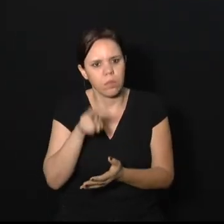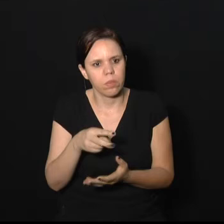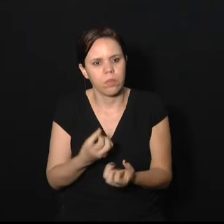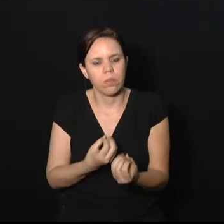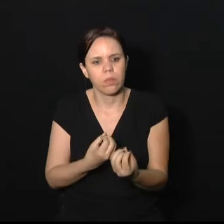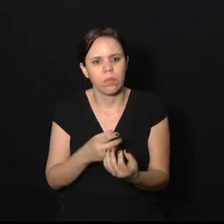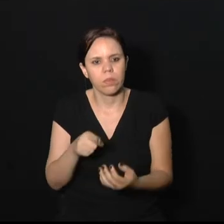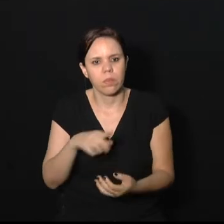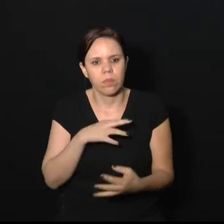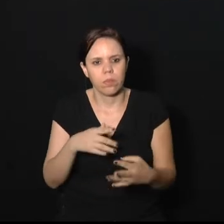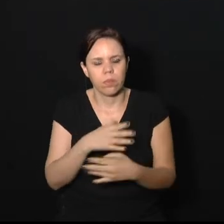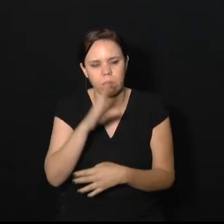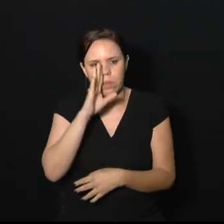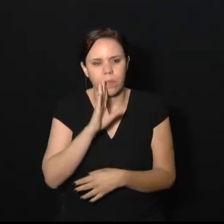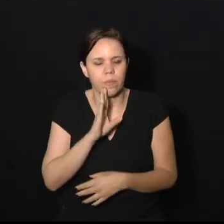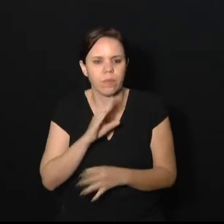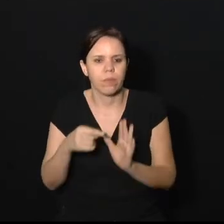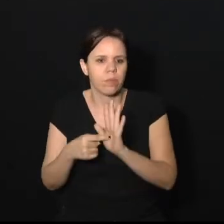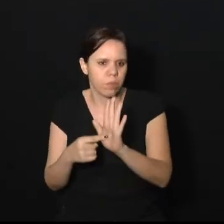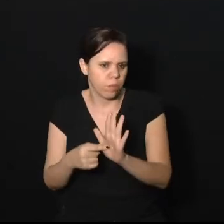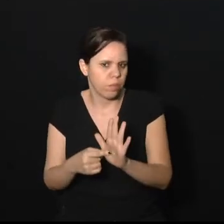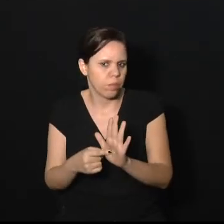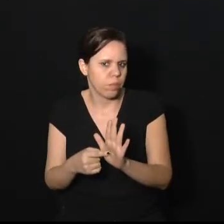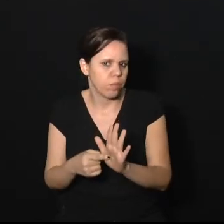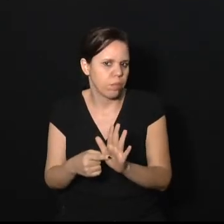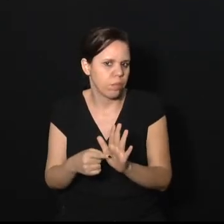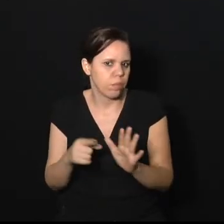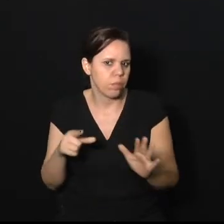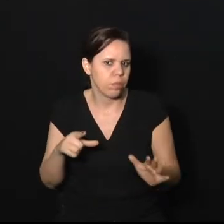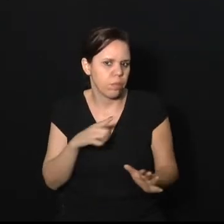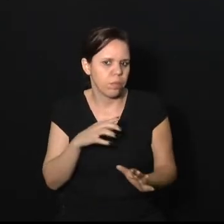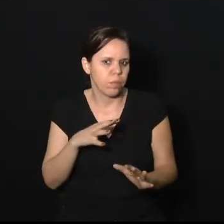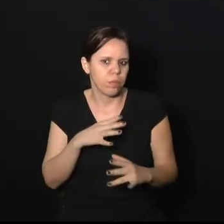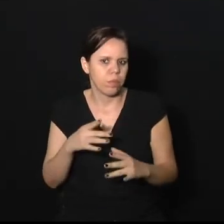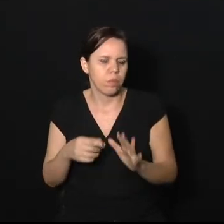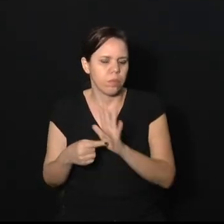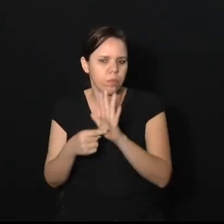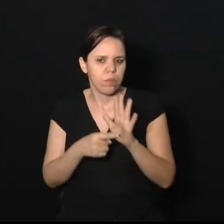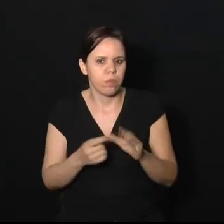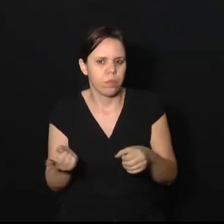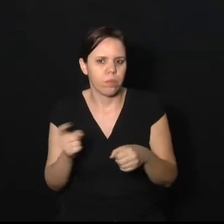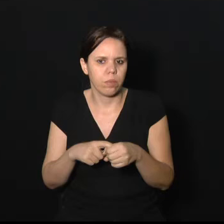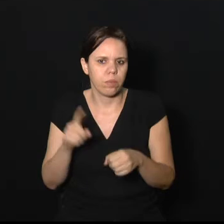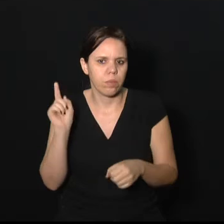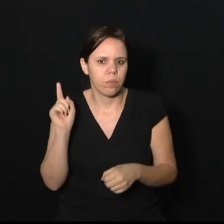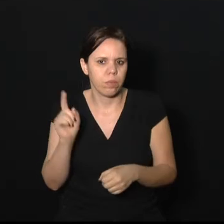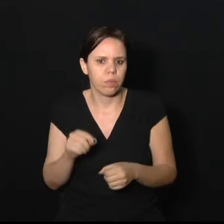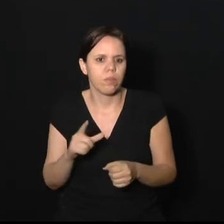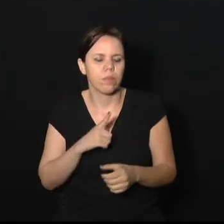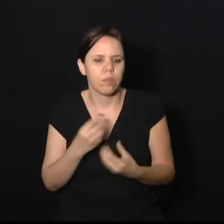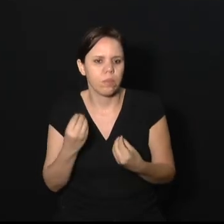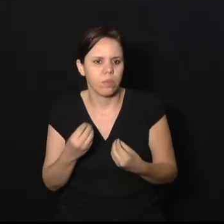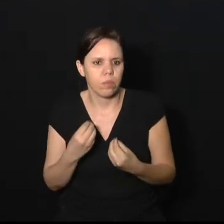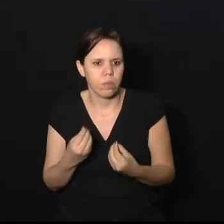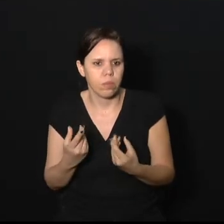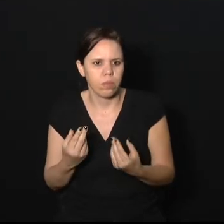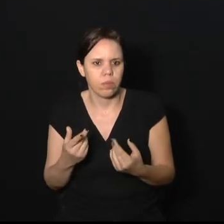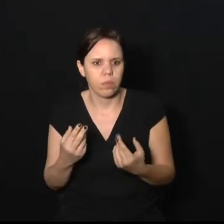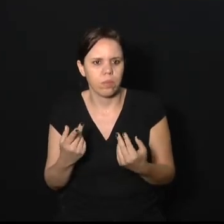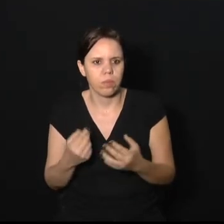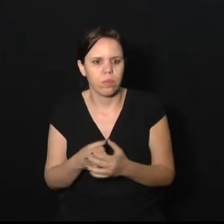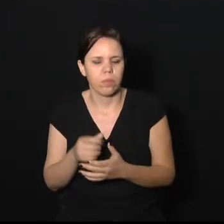cidade. Gratuitamente, a gente mostra um mapa da cidade. Volta lá, Raquel, por favor. E a gente tem como se fosse essa teia, tá